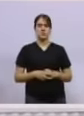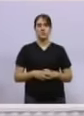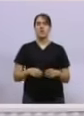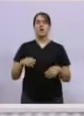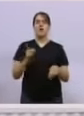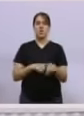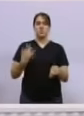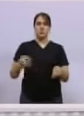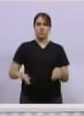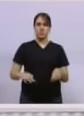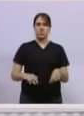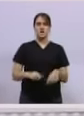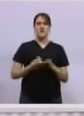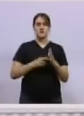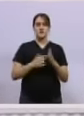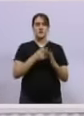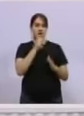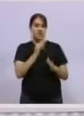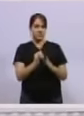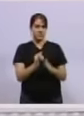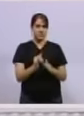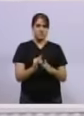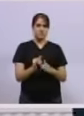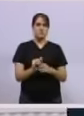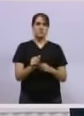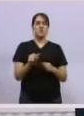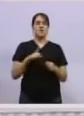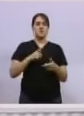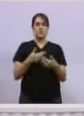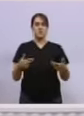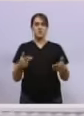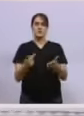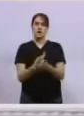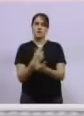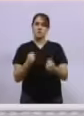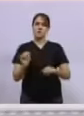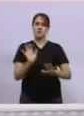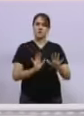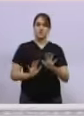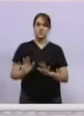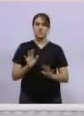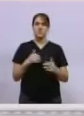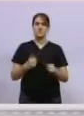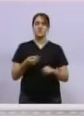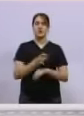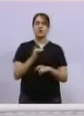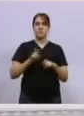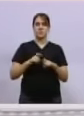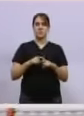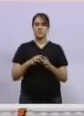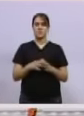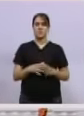A dor é o sinal de que nós precisamos cuidar. A dor faz parte